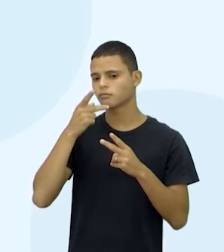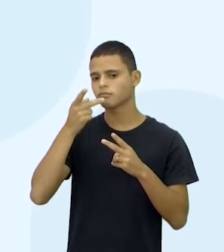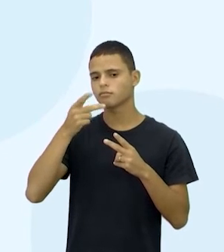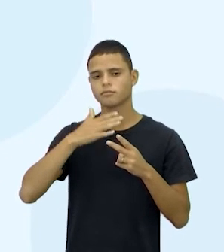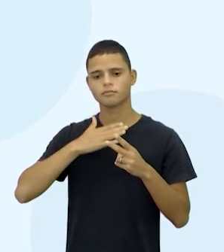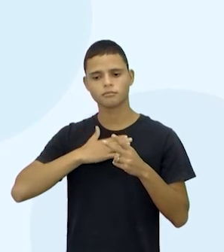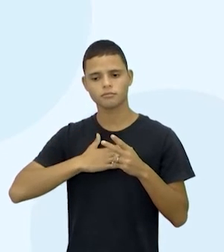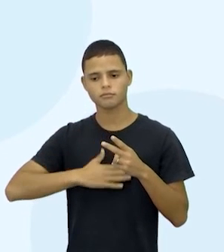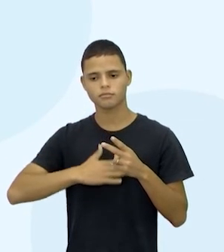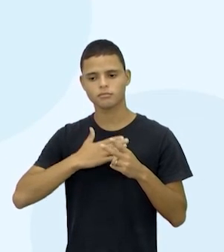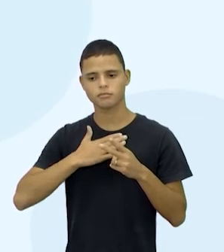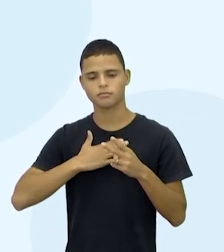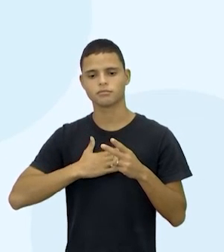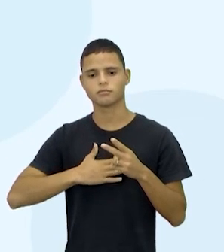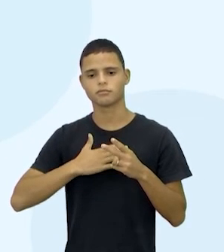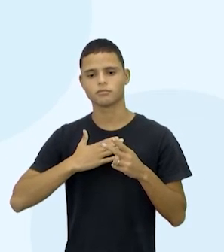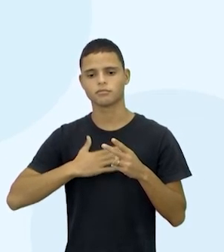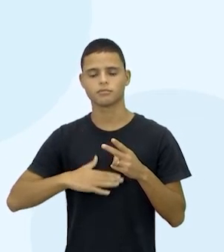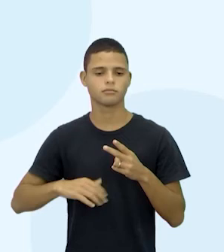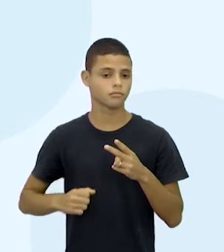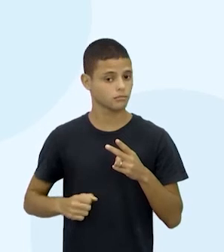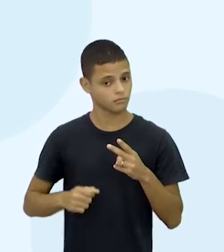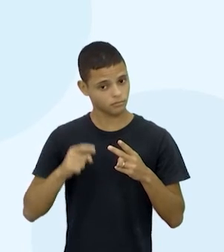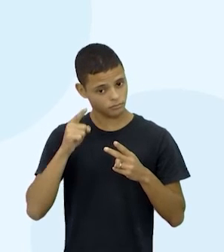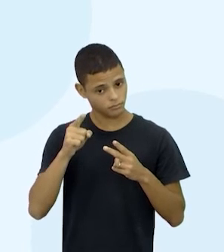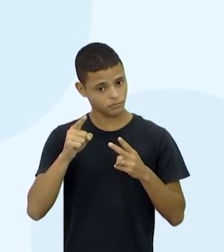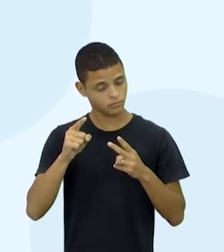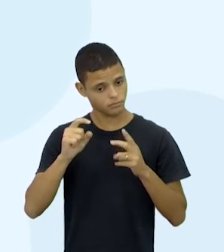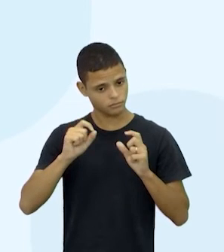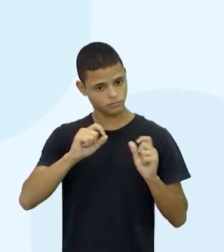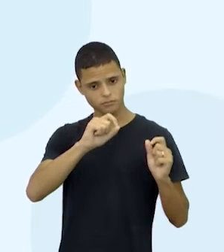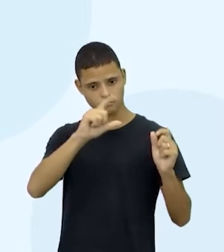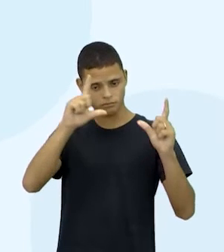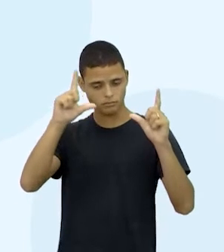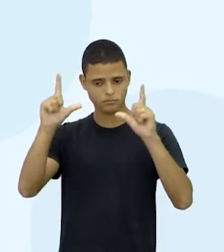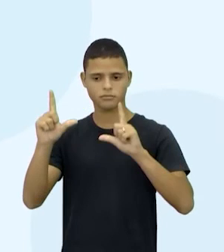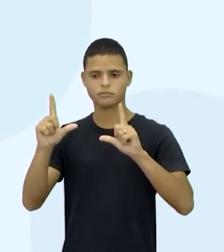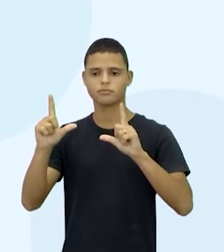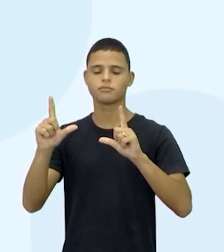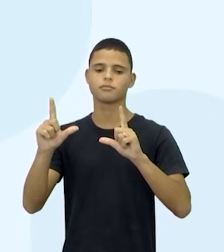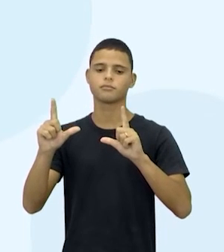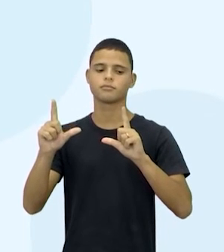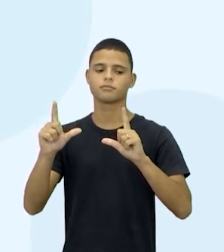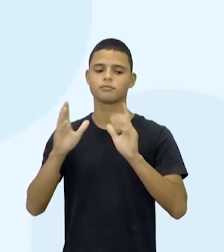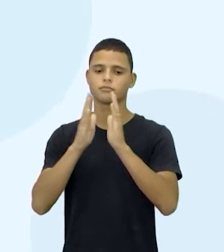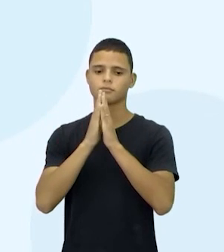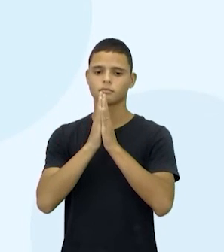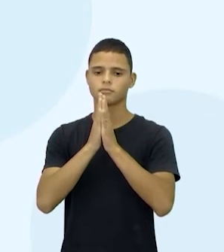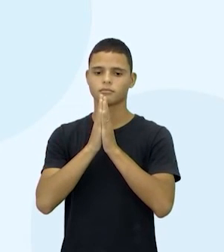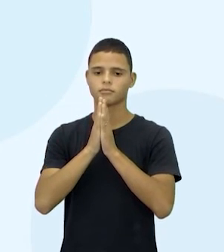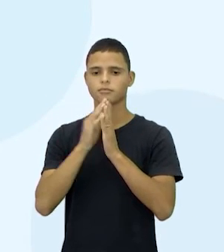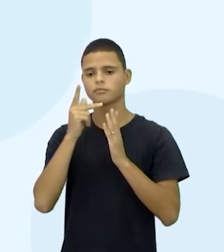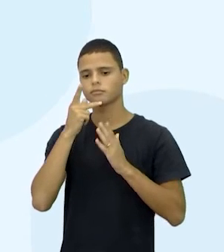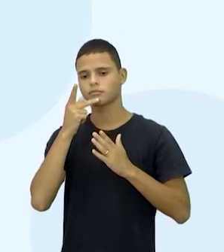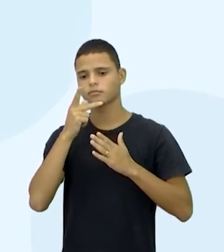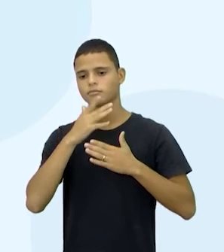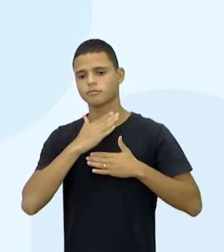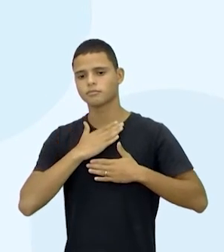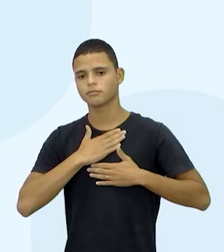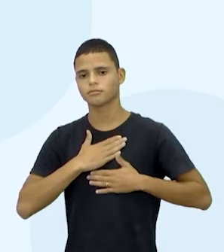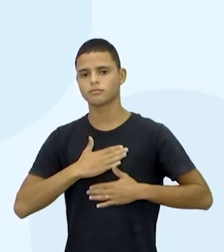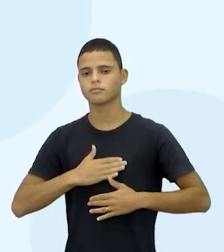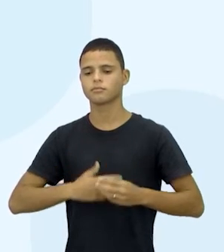hein? Pra mim também. Vocês vão aparecer ao vivo na TV. Então, por favor, falem devagarinho.